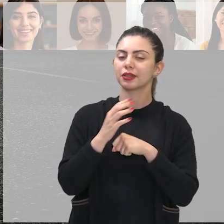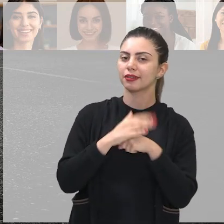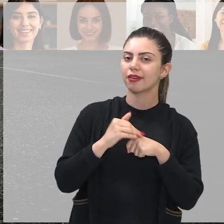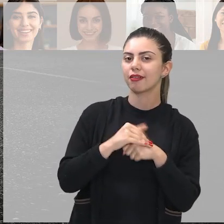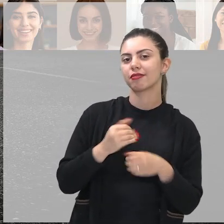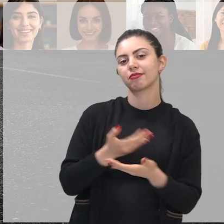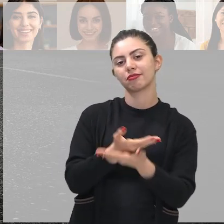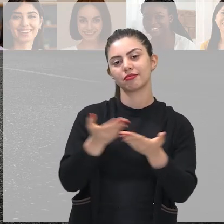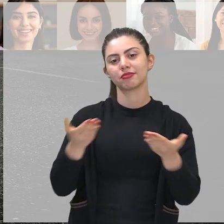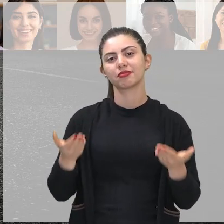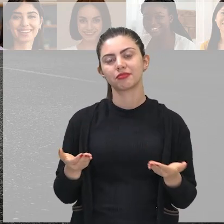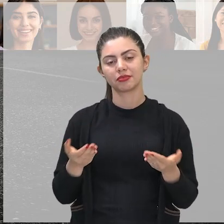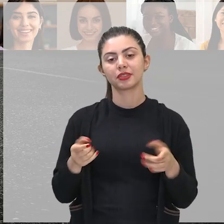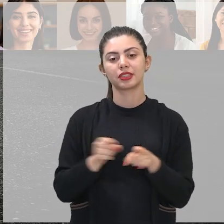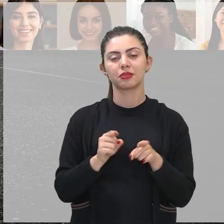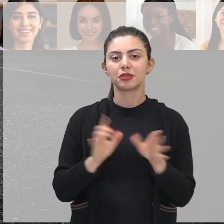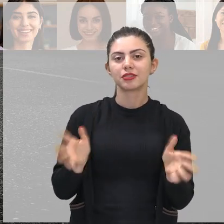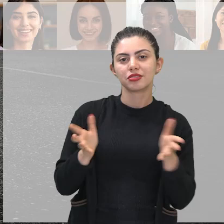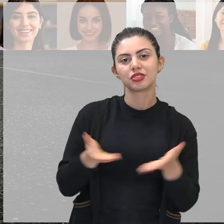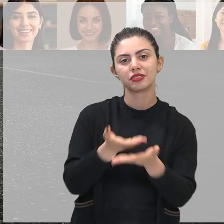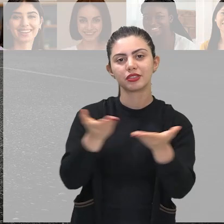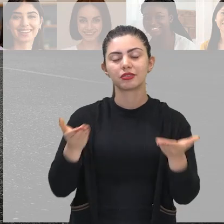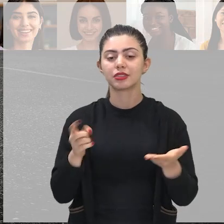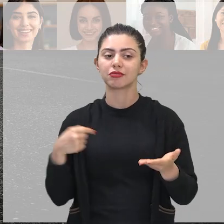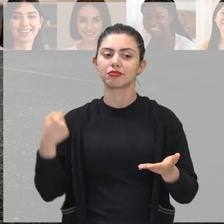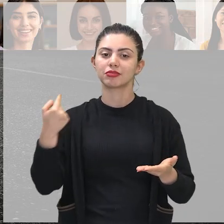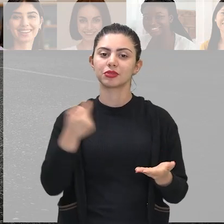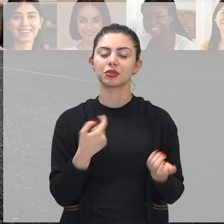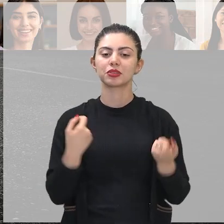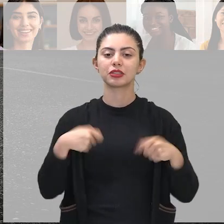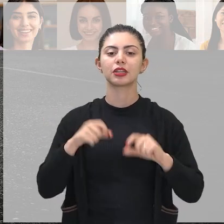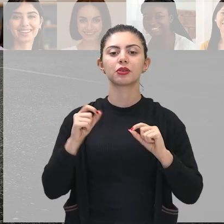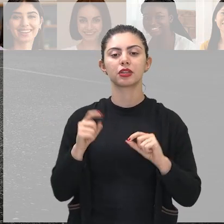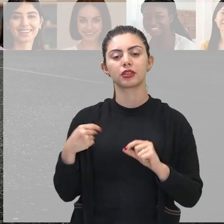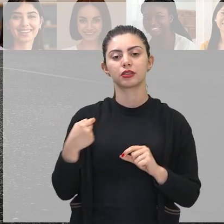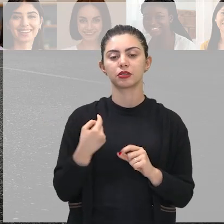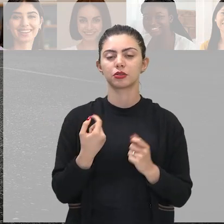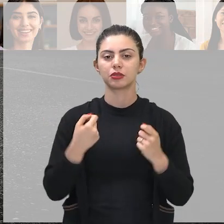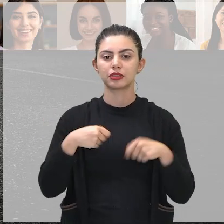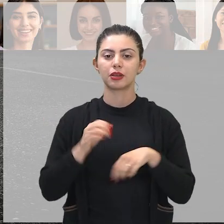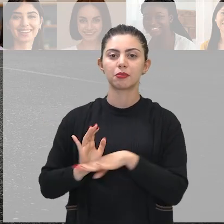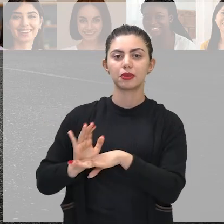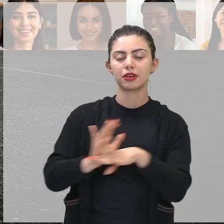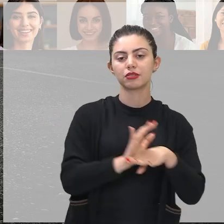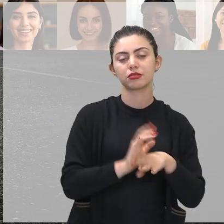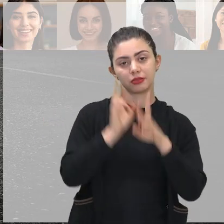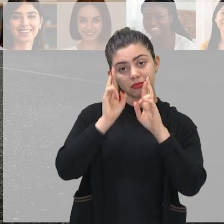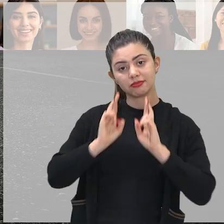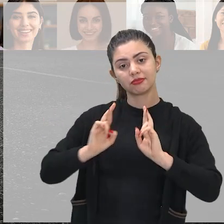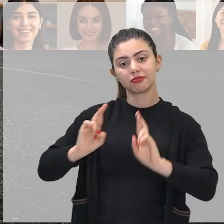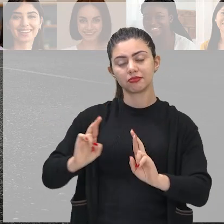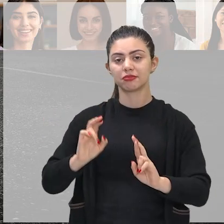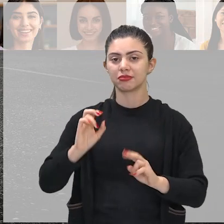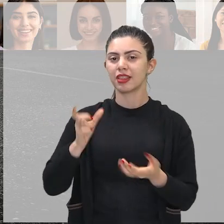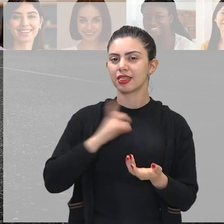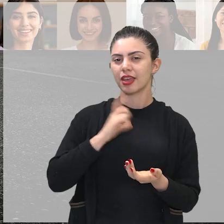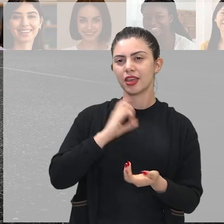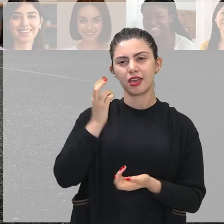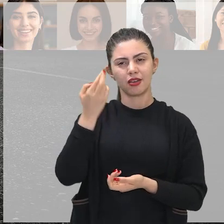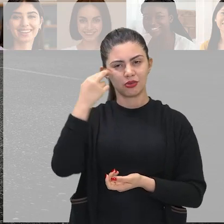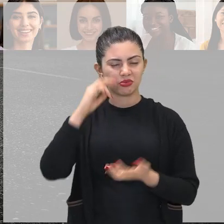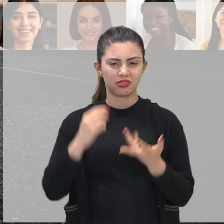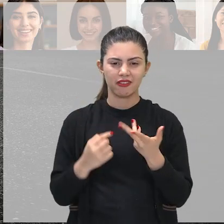nossa acolhida e o nosso estímulo para que cada um de nós possamos ser instrumentos do respeito,